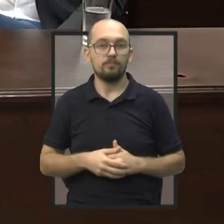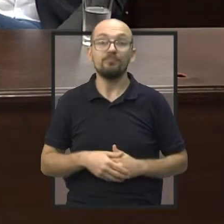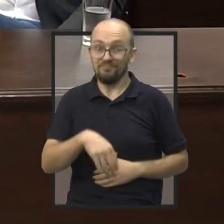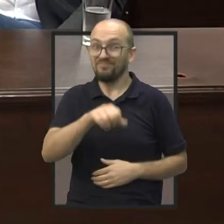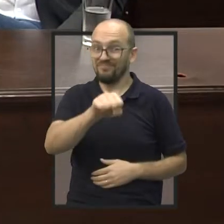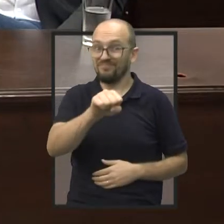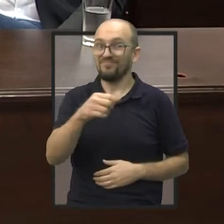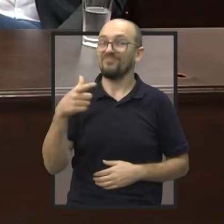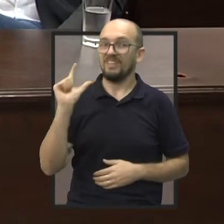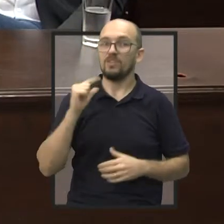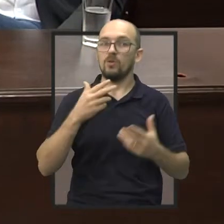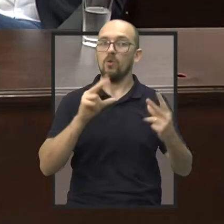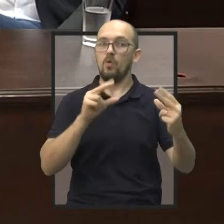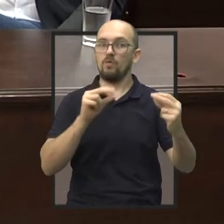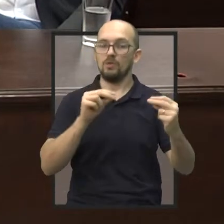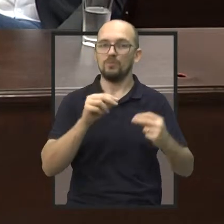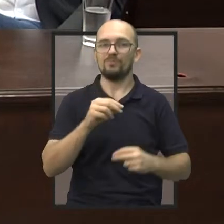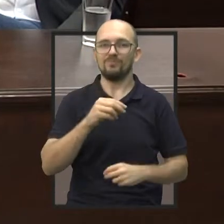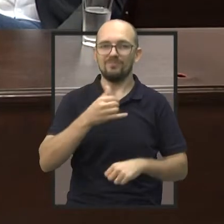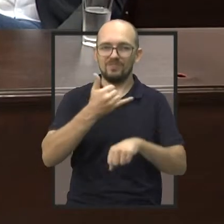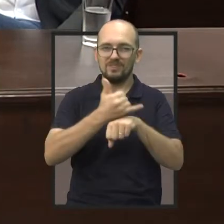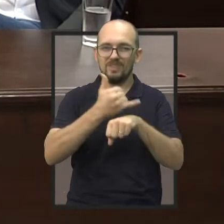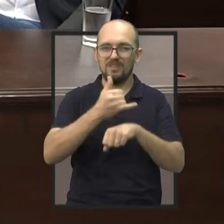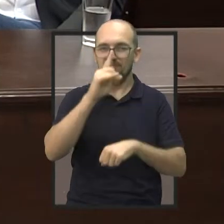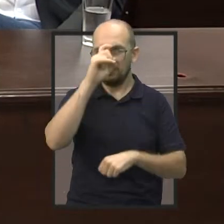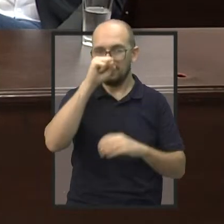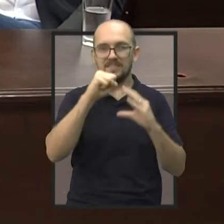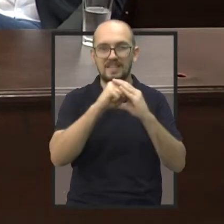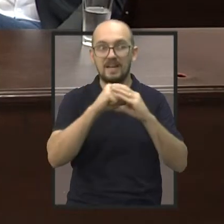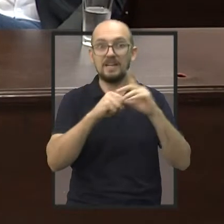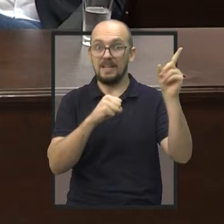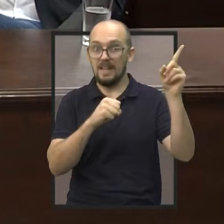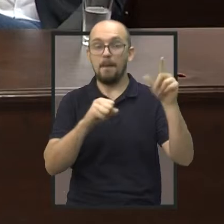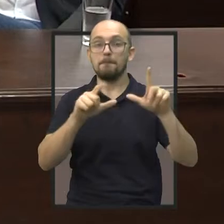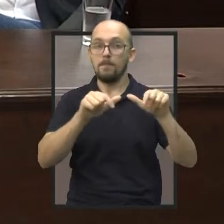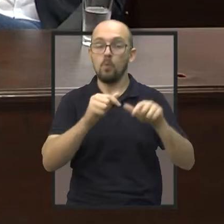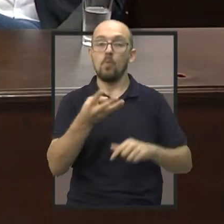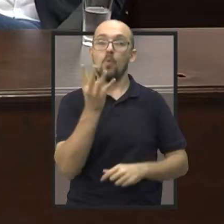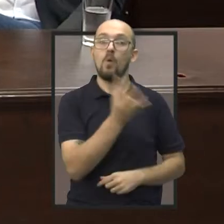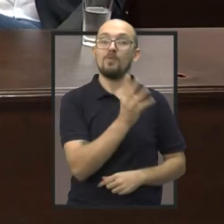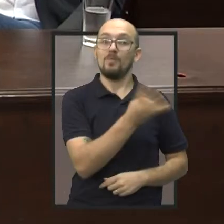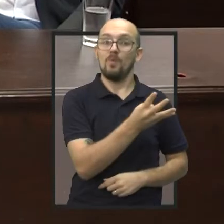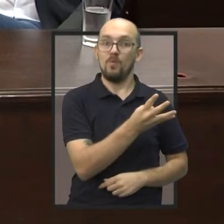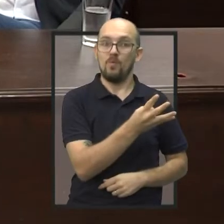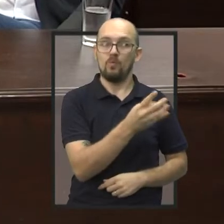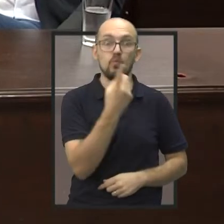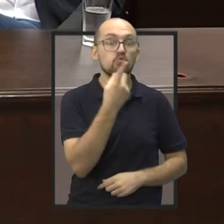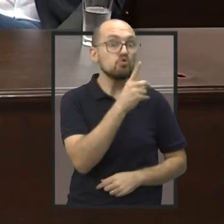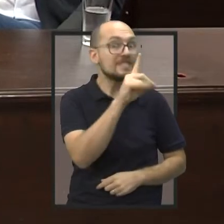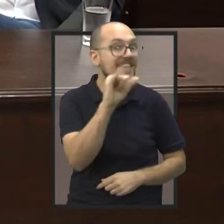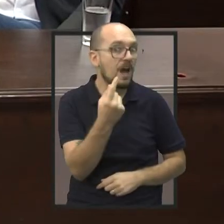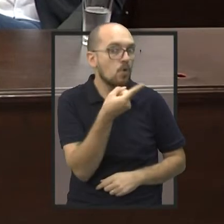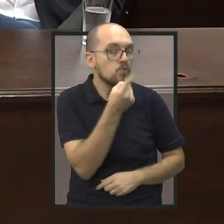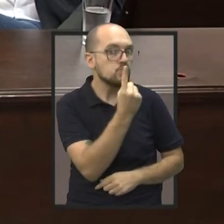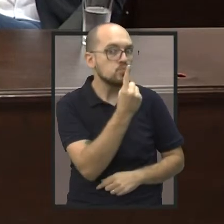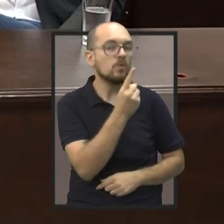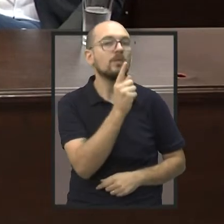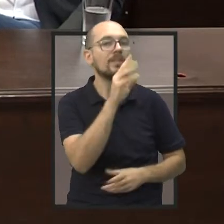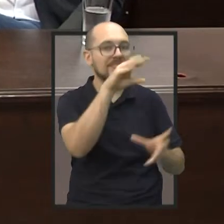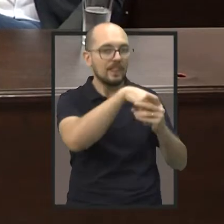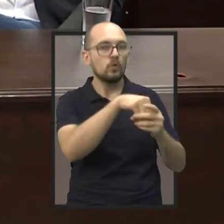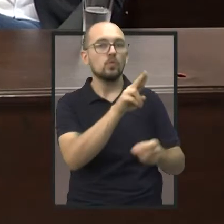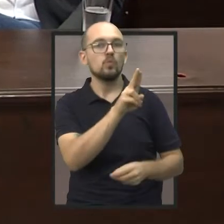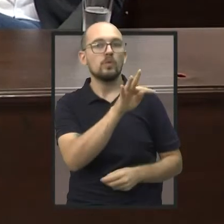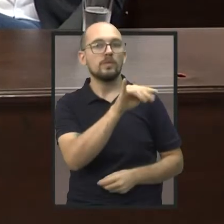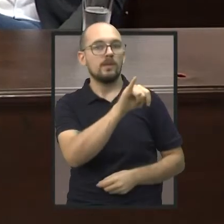disse que uma diária de UTI em Bauru, o município pagou cerca de R$ 4.000, e aqui eles cobraram R$ 1.600, R$ 1.800. Quer dizer, bem